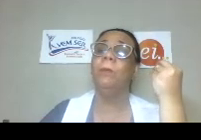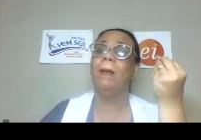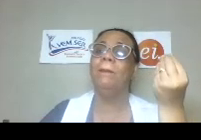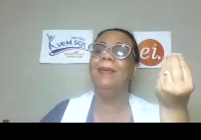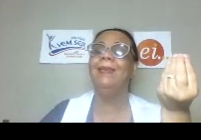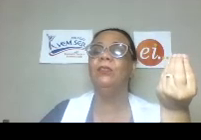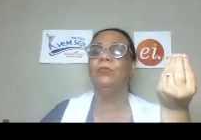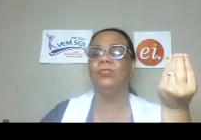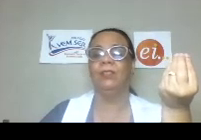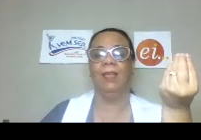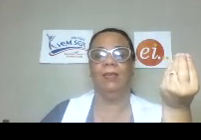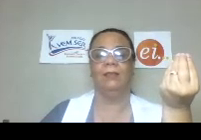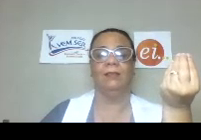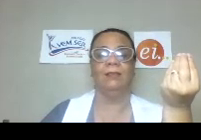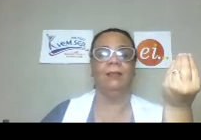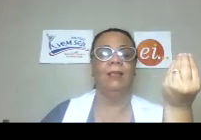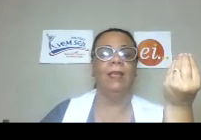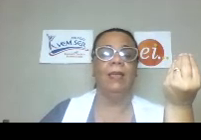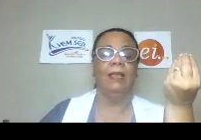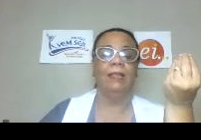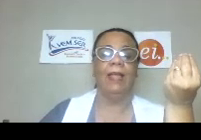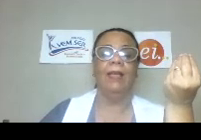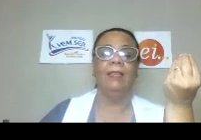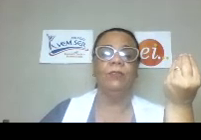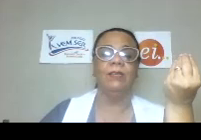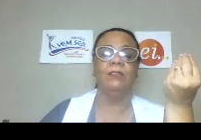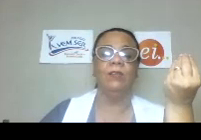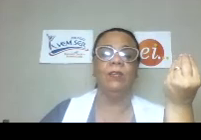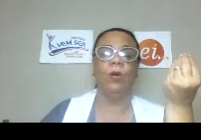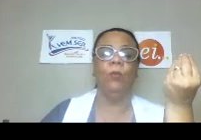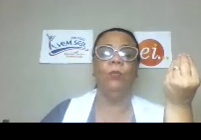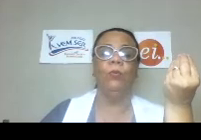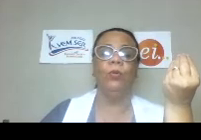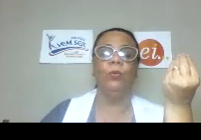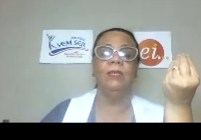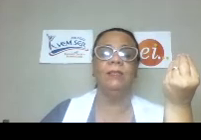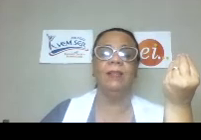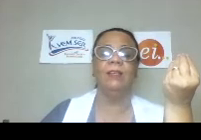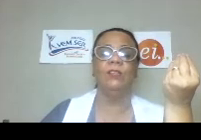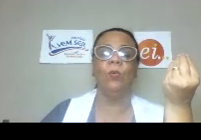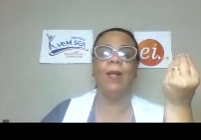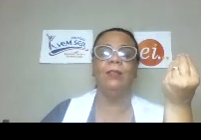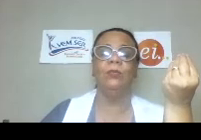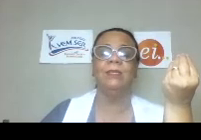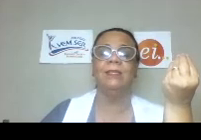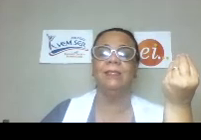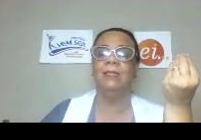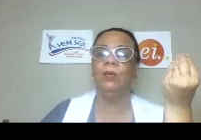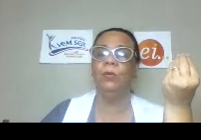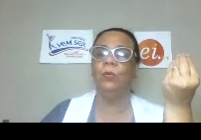o agrupamento de 10. Tá? Que vocês viram aqui, ó. Um, dois, três,